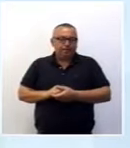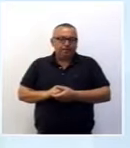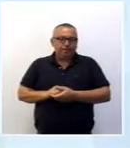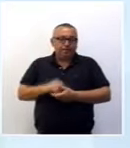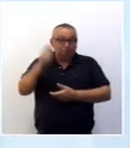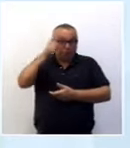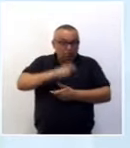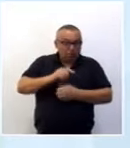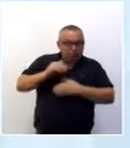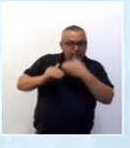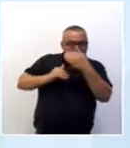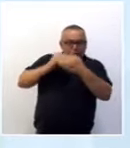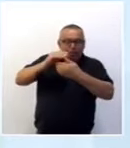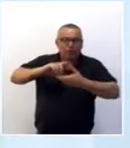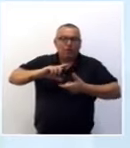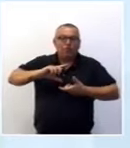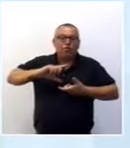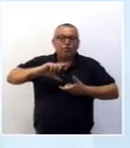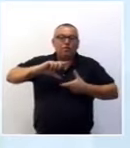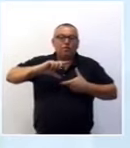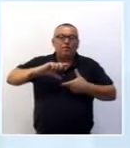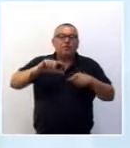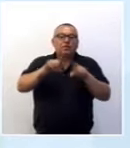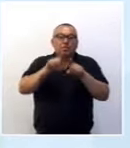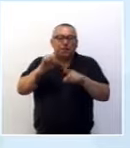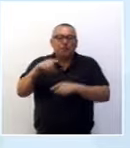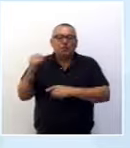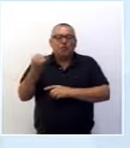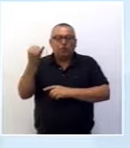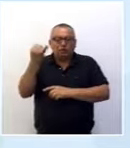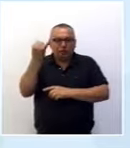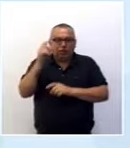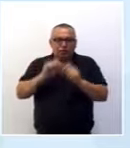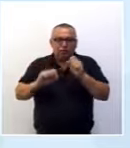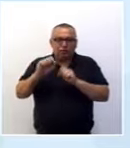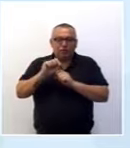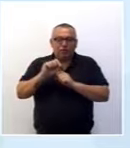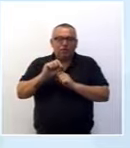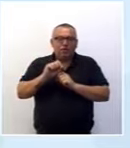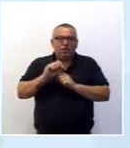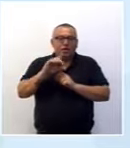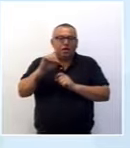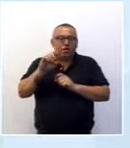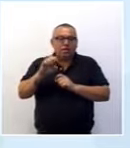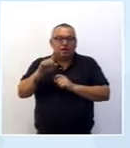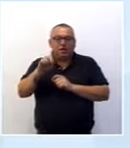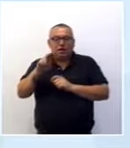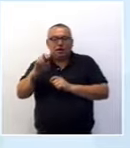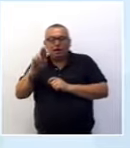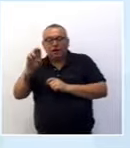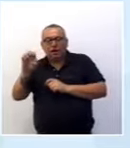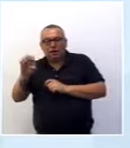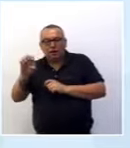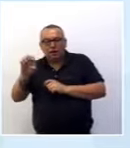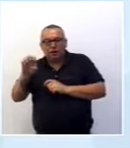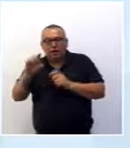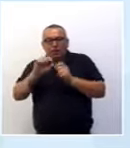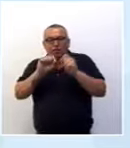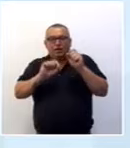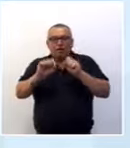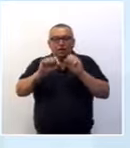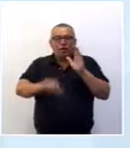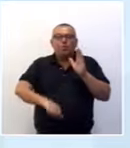Outro desenvolvimento da fotografia bem importante também foi o Daguerre, e ele teve o mérito dele de fazer